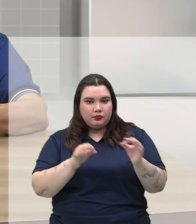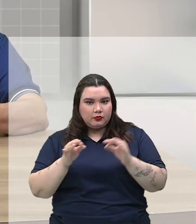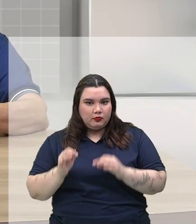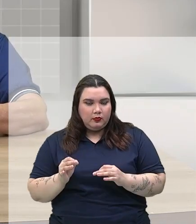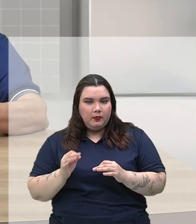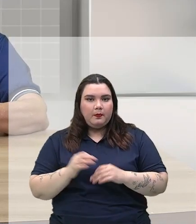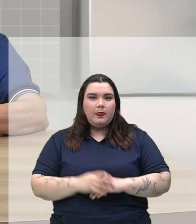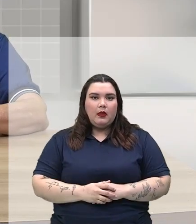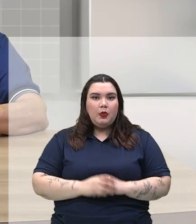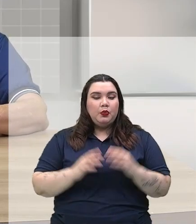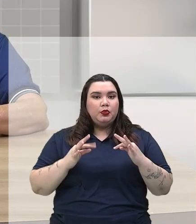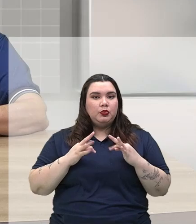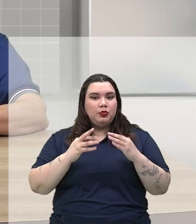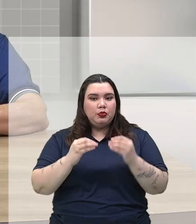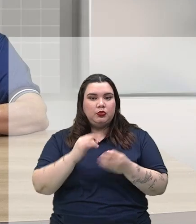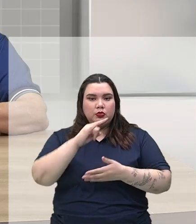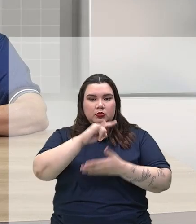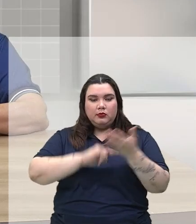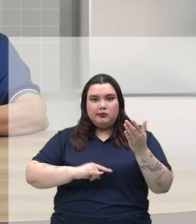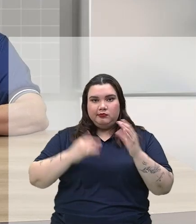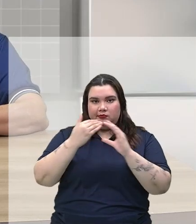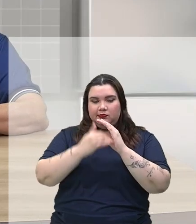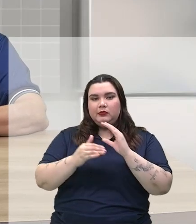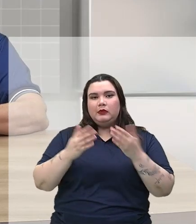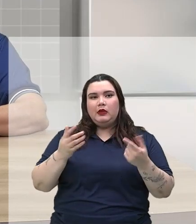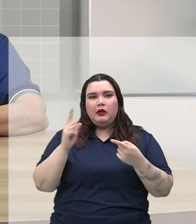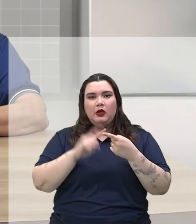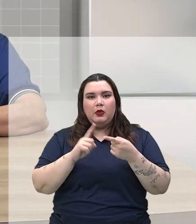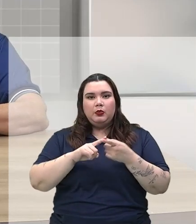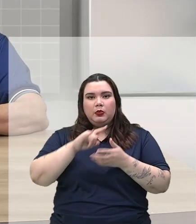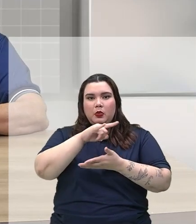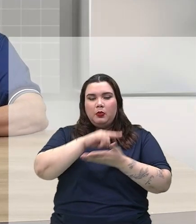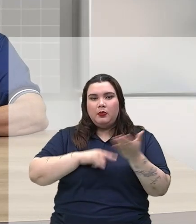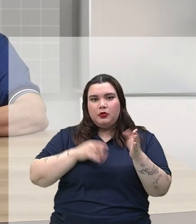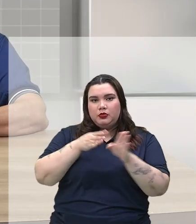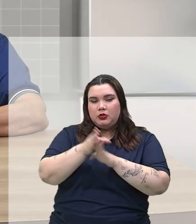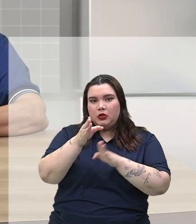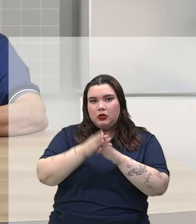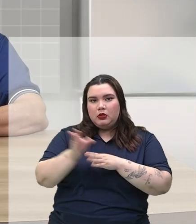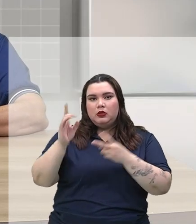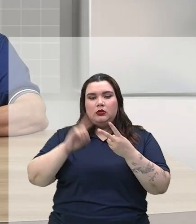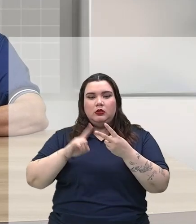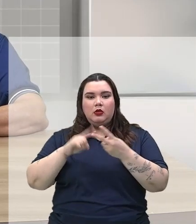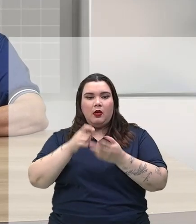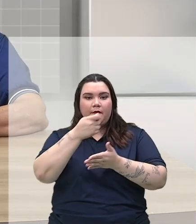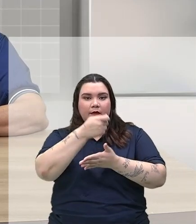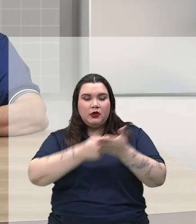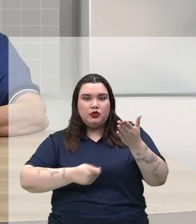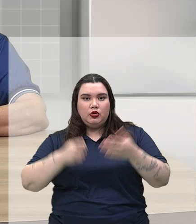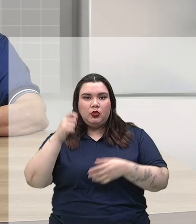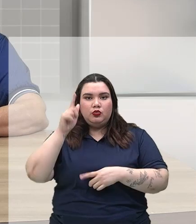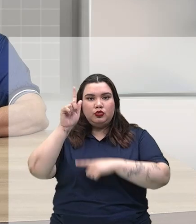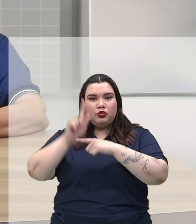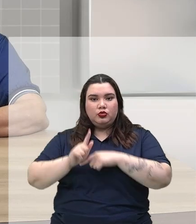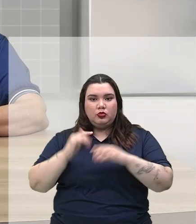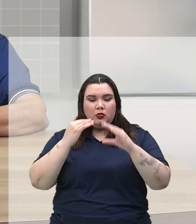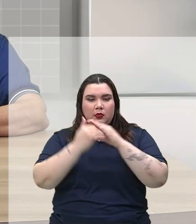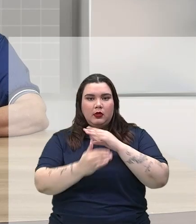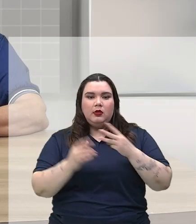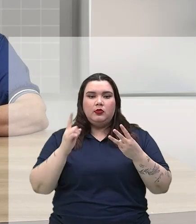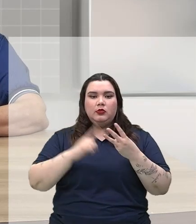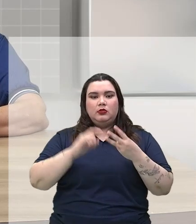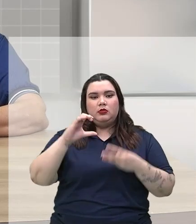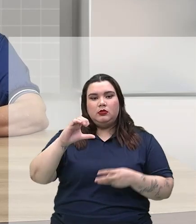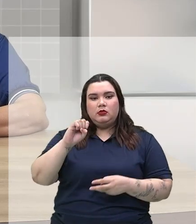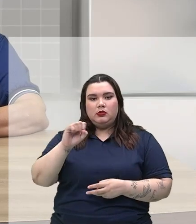ficha que vai receber do gestor da escola com o nome dos alunos, com o dado da escola, e o CSA, que